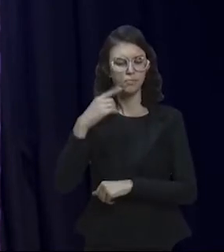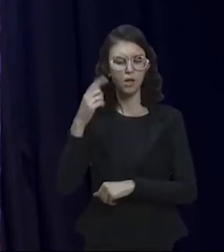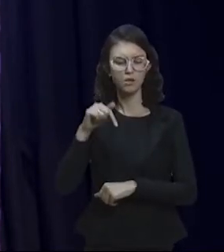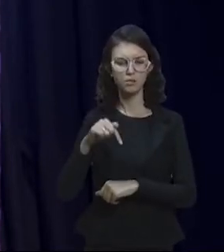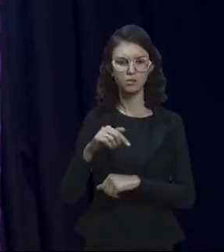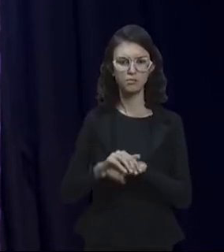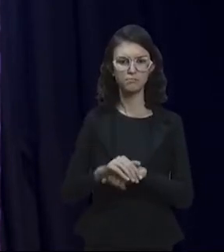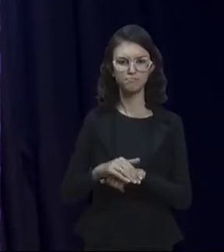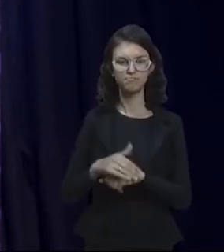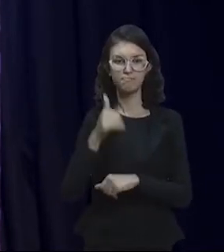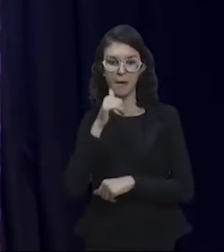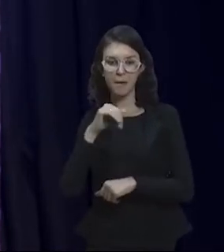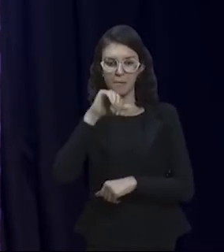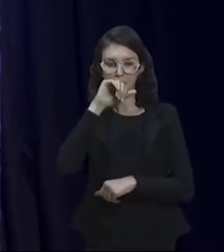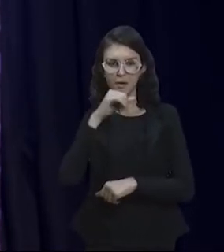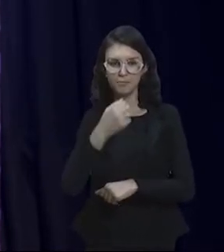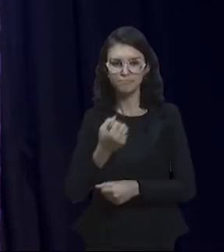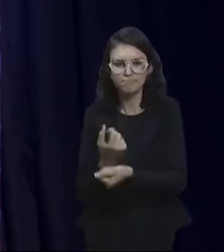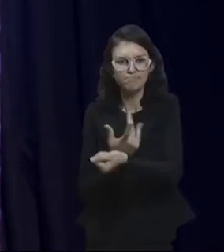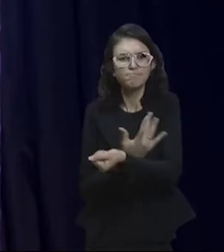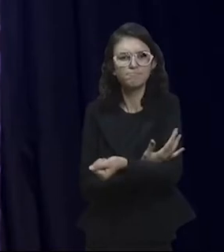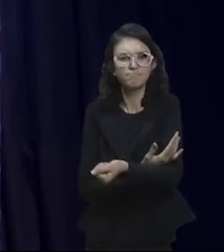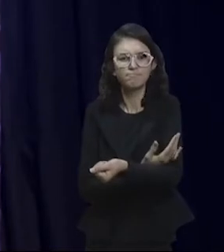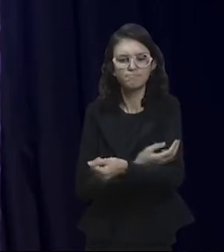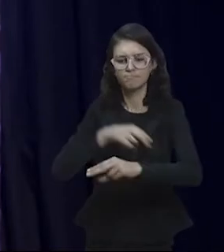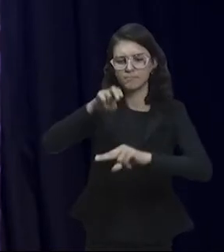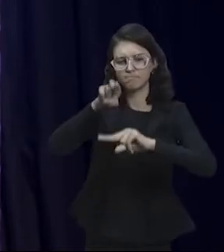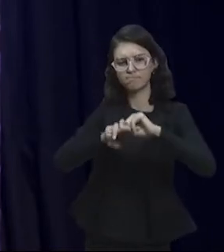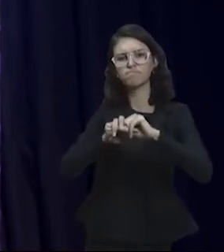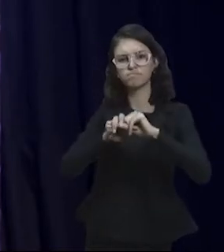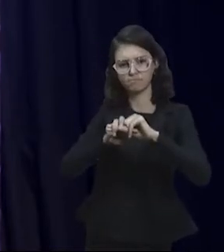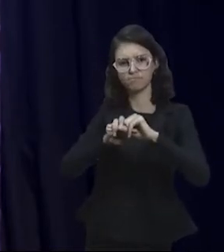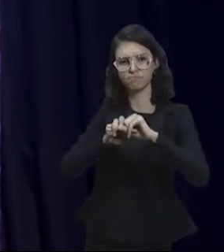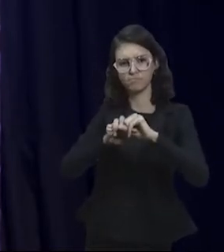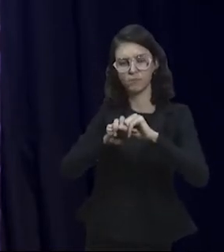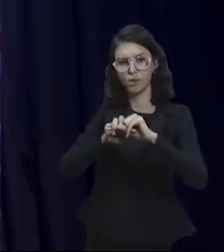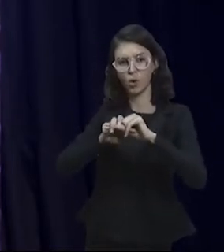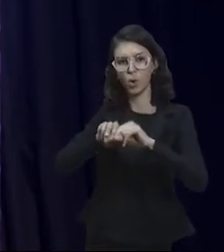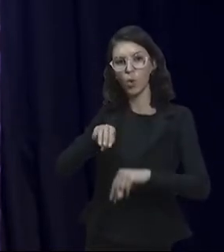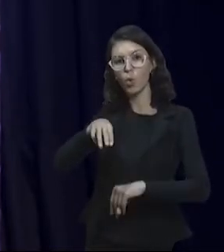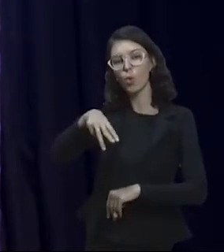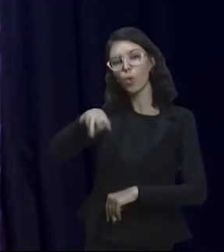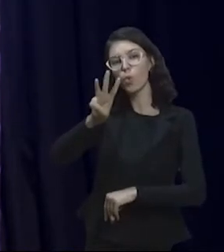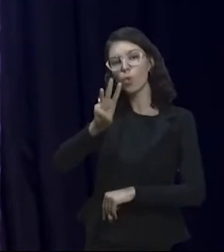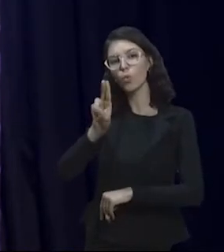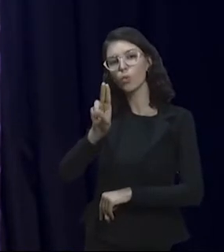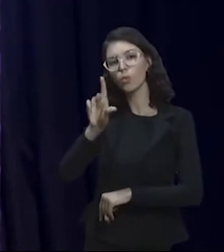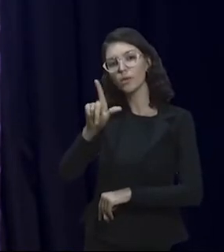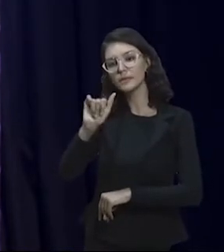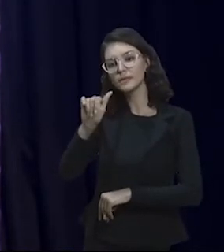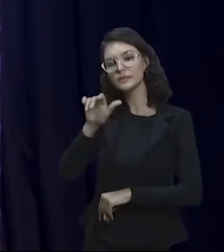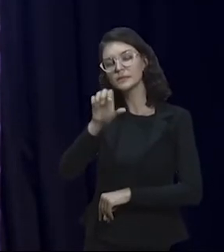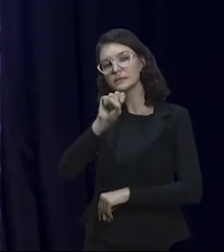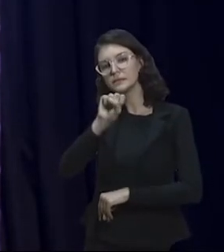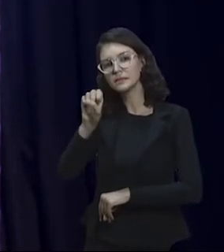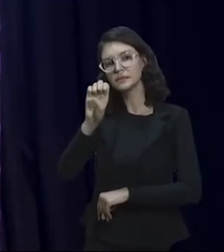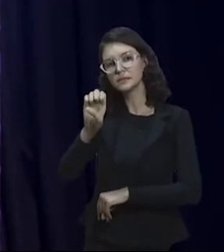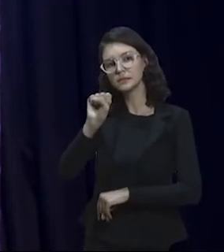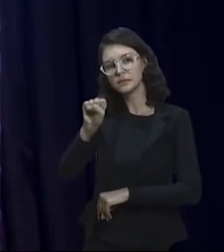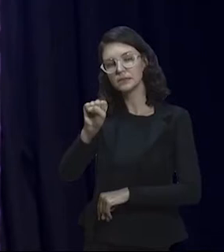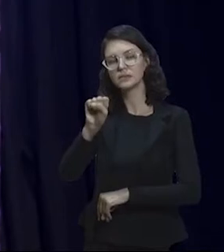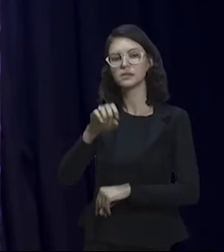falei: mãe, o teu filho está sentado na cadeira que Ulisses Guimarães promulgou a Constituição de